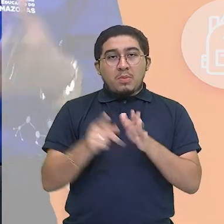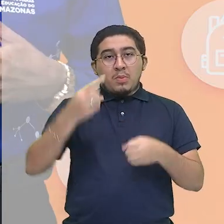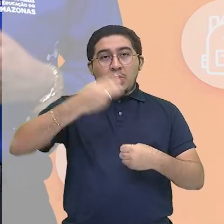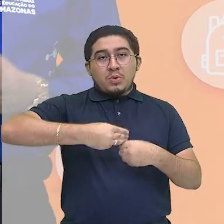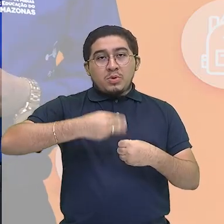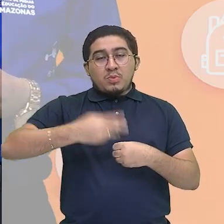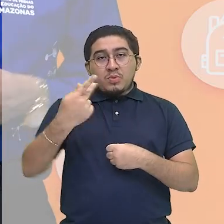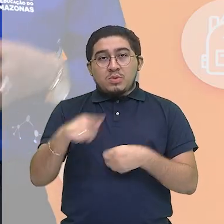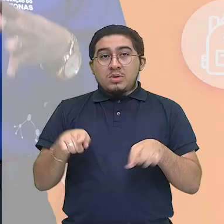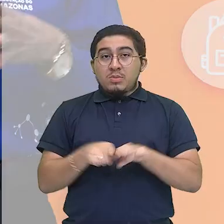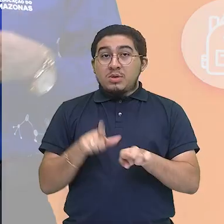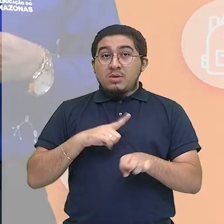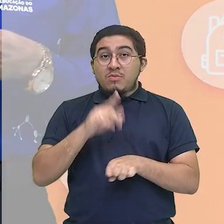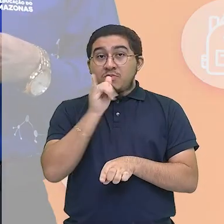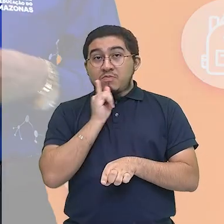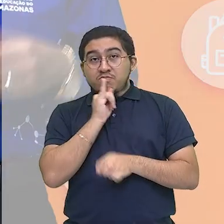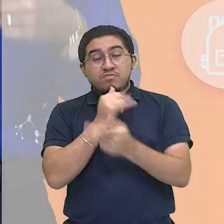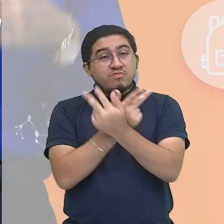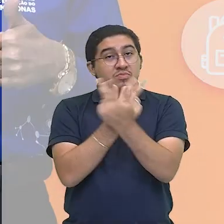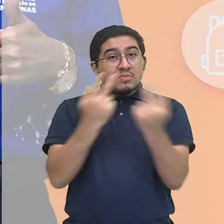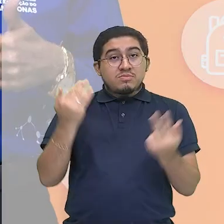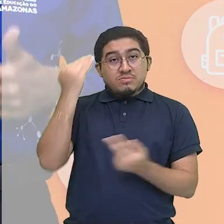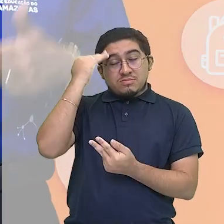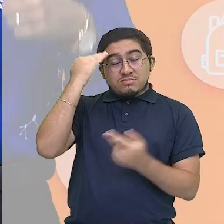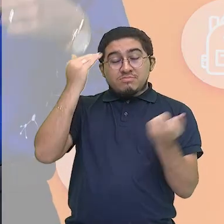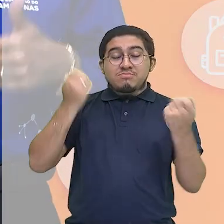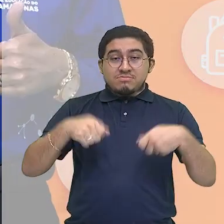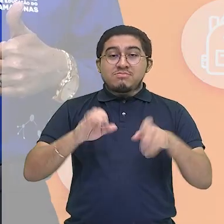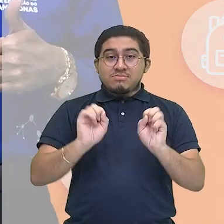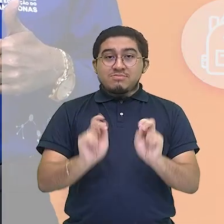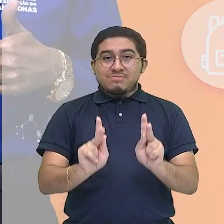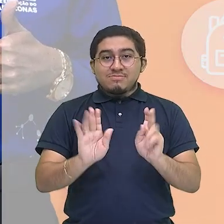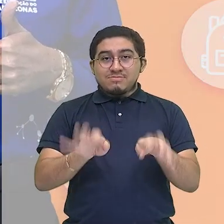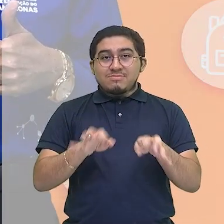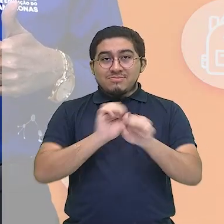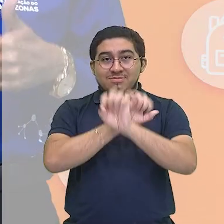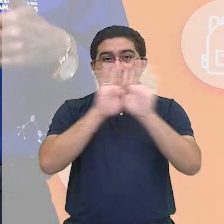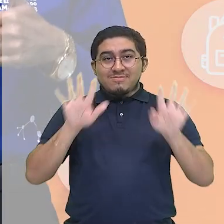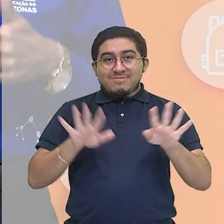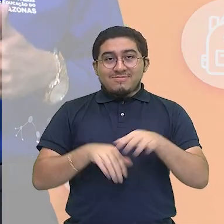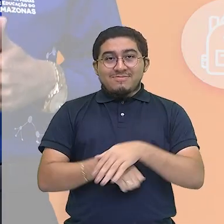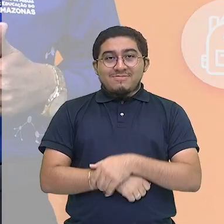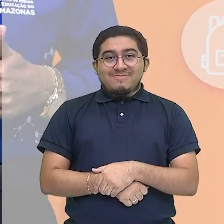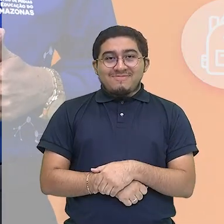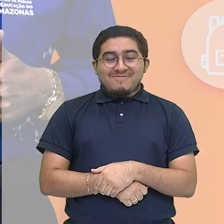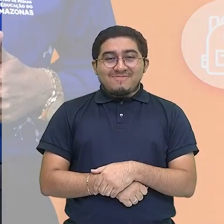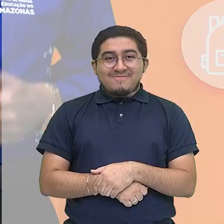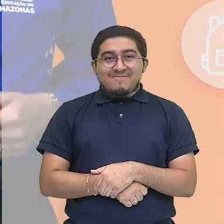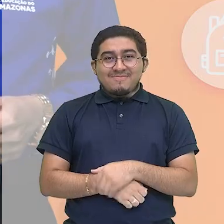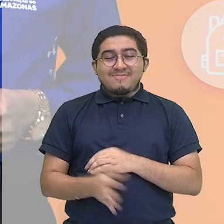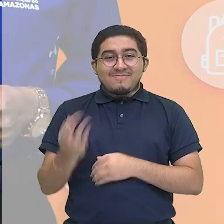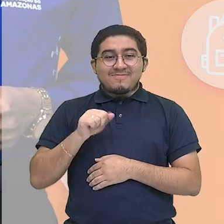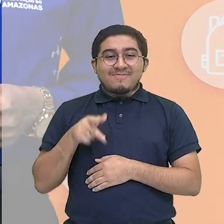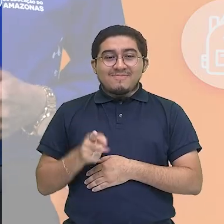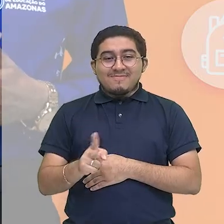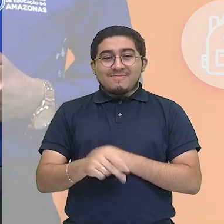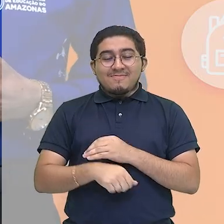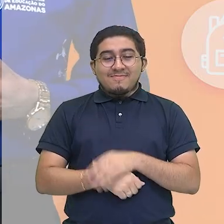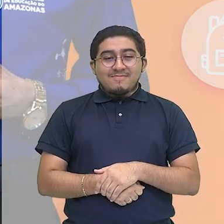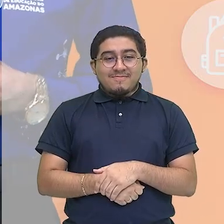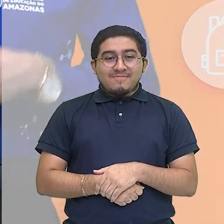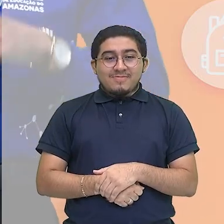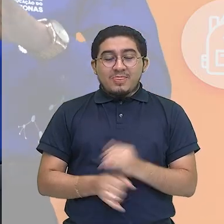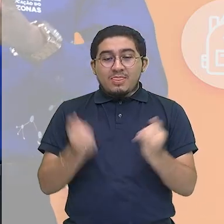tem muitos exemplos para vocês entenderem. Tá ok? Tá claro até aqui? Então, vamos continuar. Os